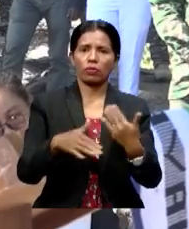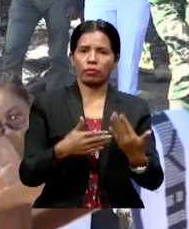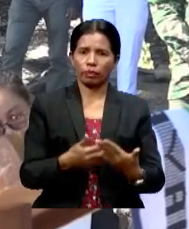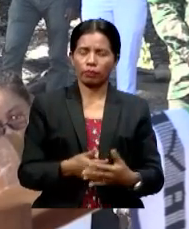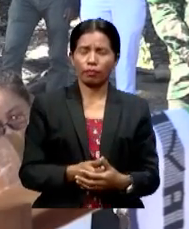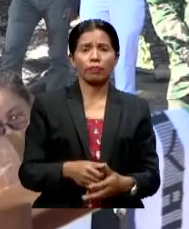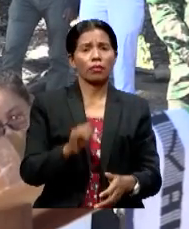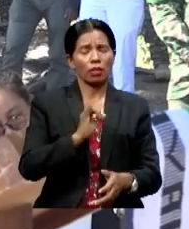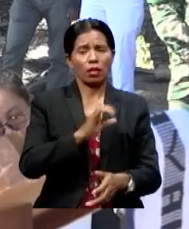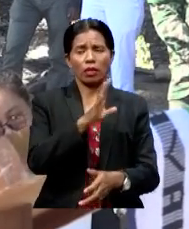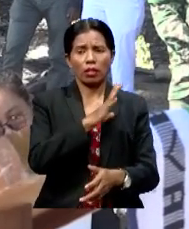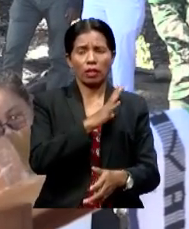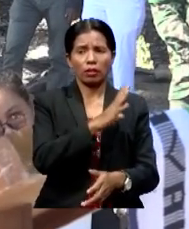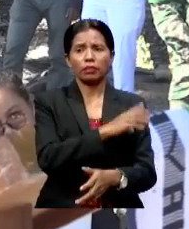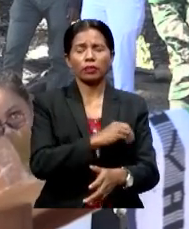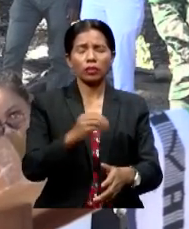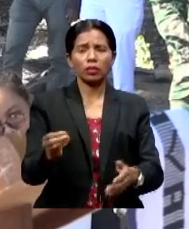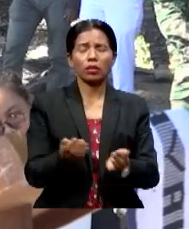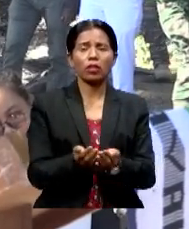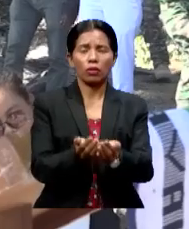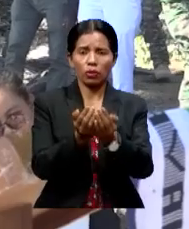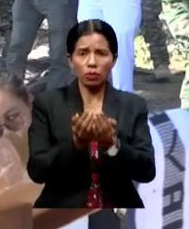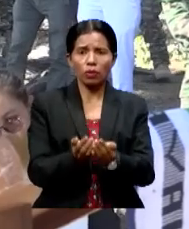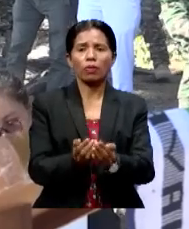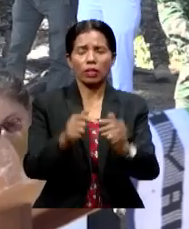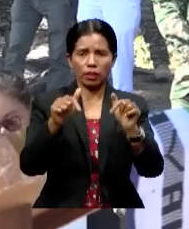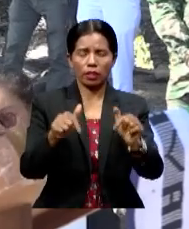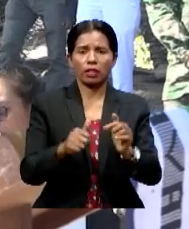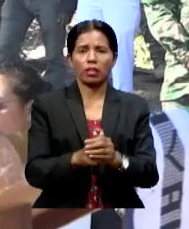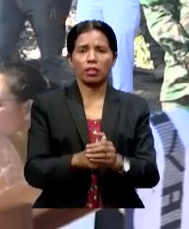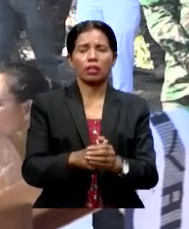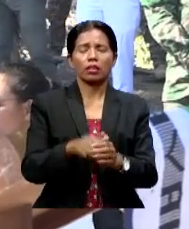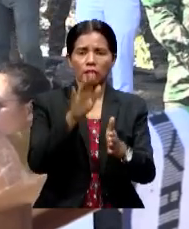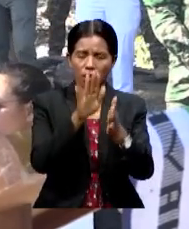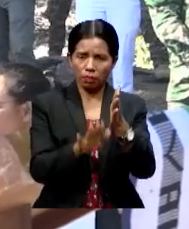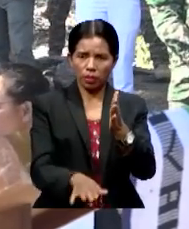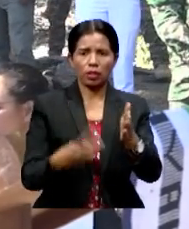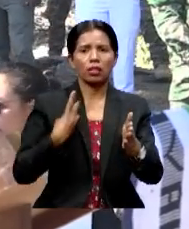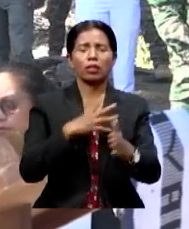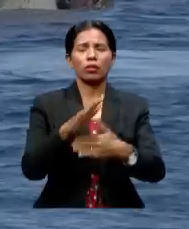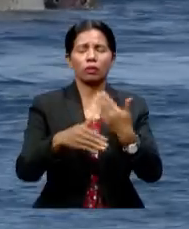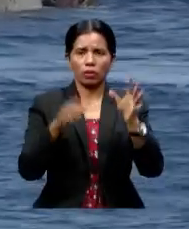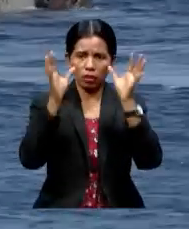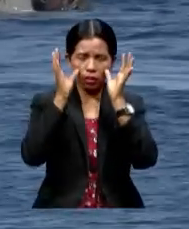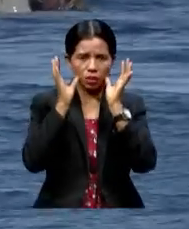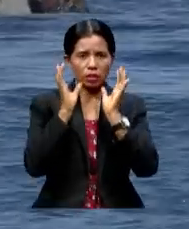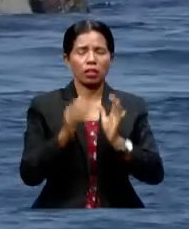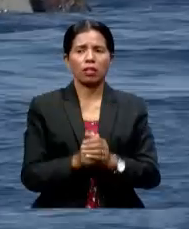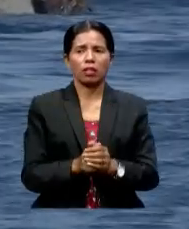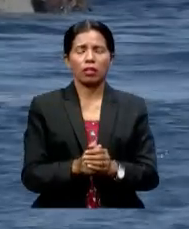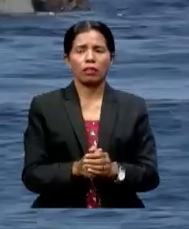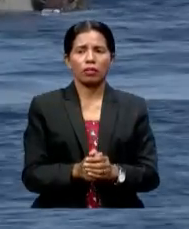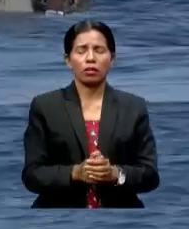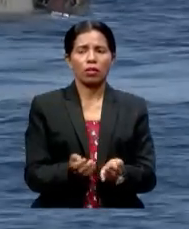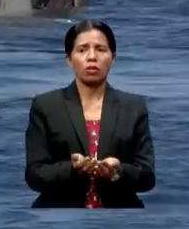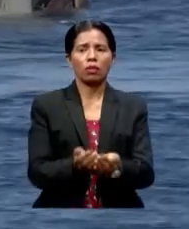Ao engata o fundamento kamana, o afundamento kamanasa, se ha menos, ita roto nia tristeza. Rokam NASA